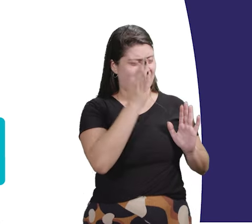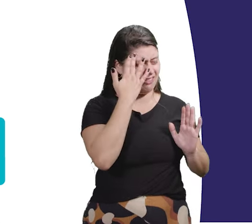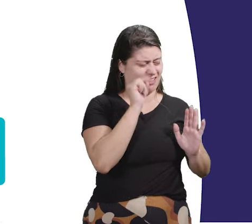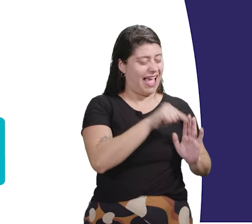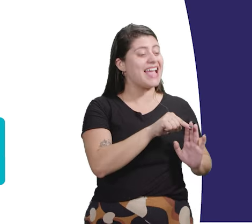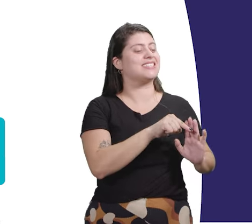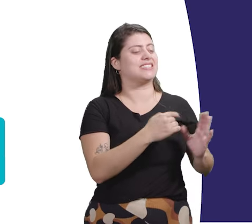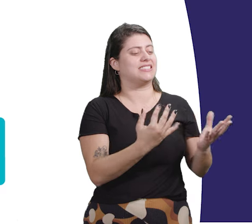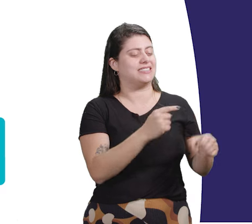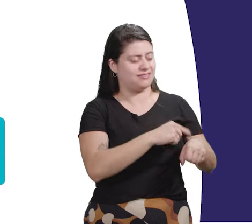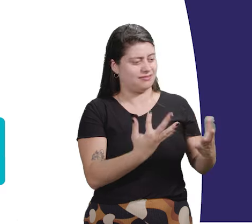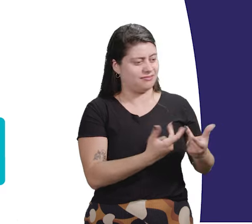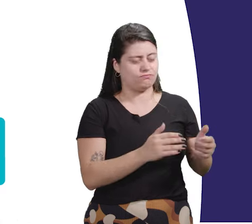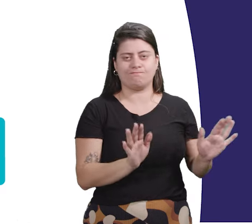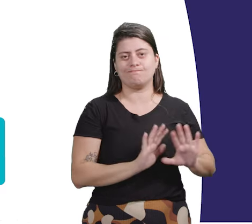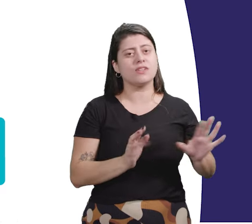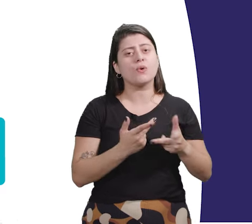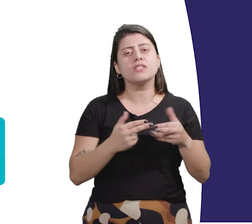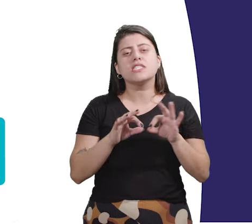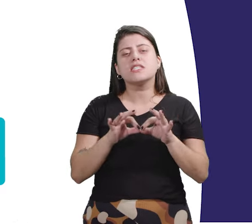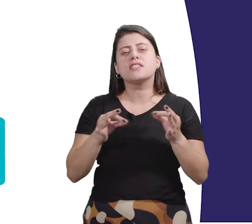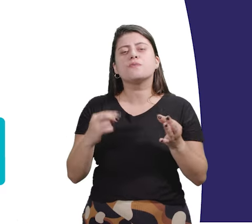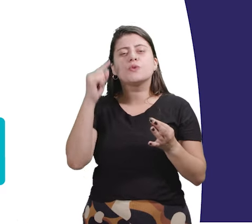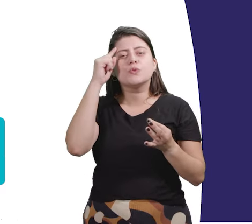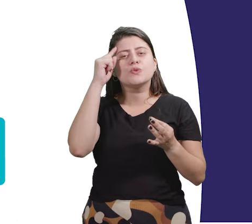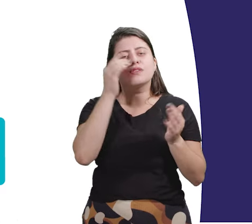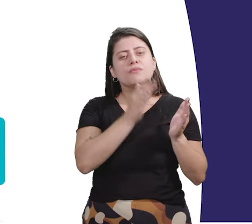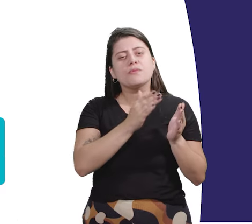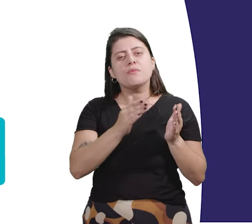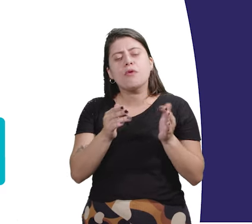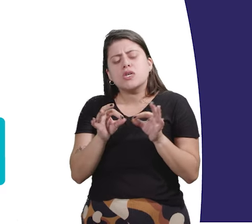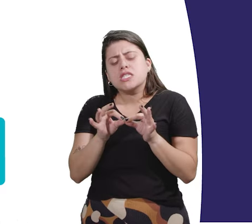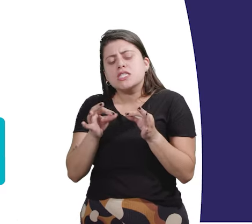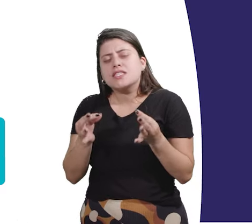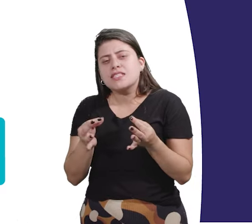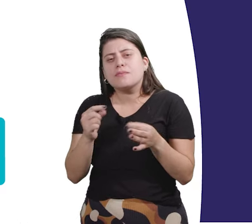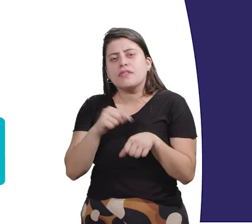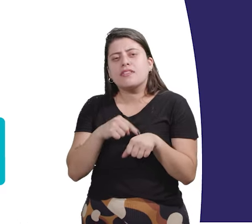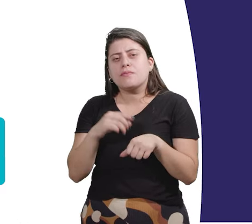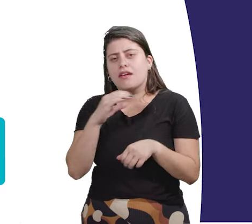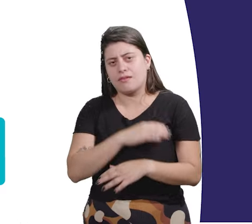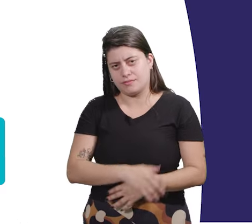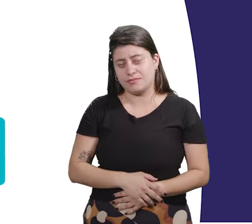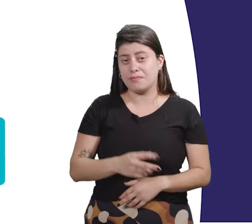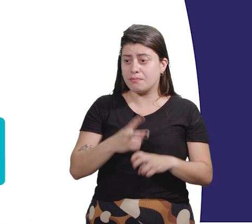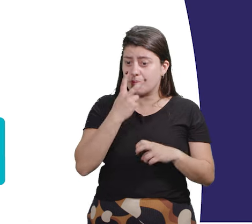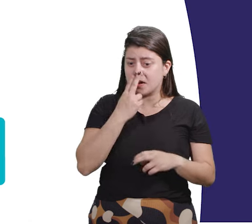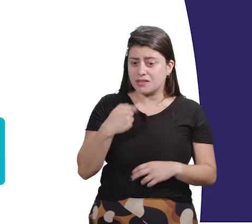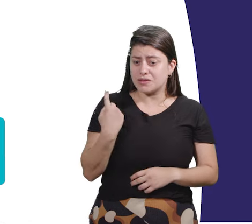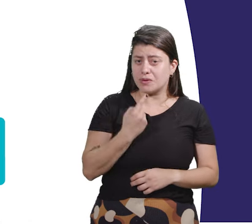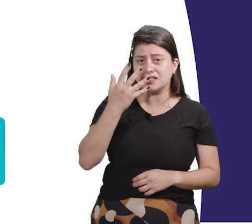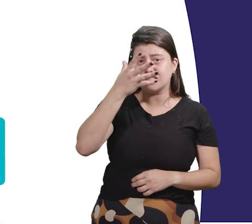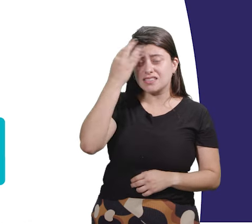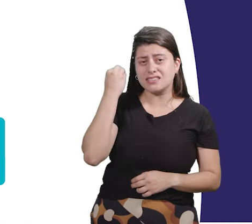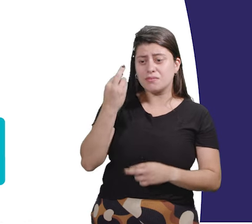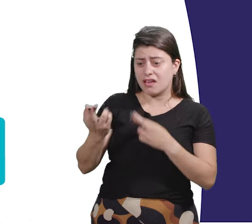qualidade, e às vezes está em coisinhas mínimas ali do nosso dia a dia. Eu acho que a gente esquece que são relacionamentos, né? São pessoas que estão ali.